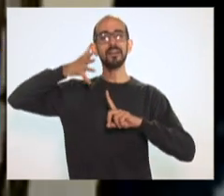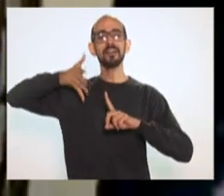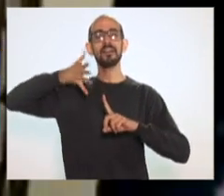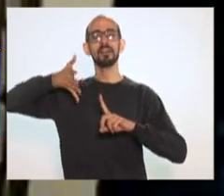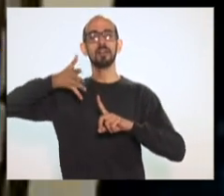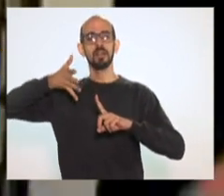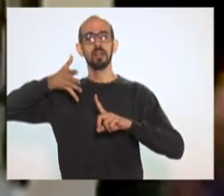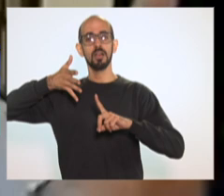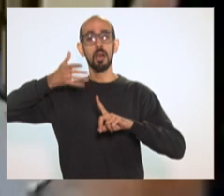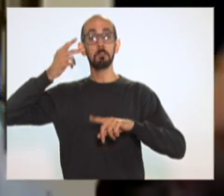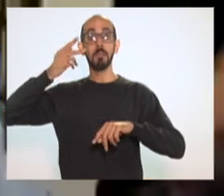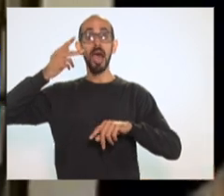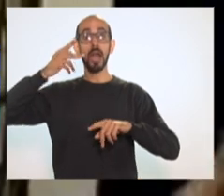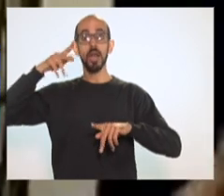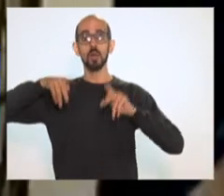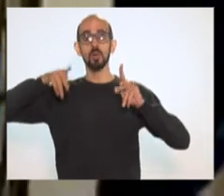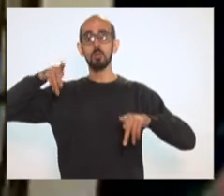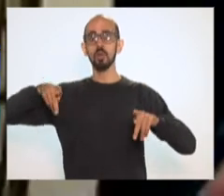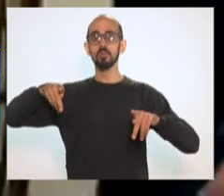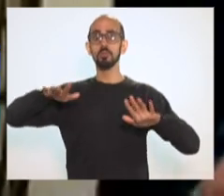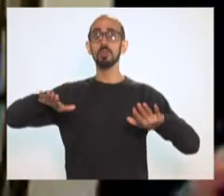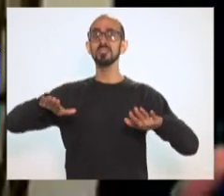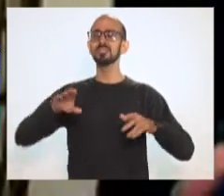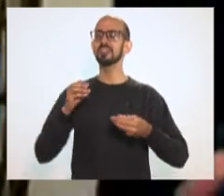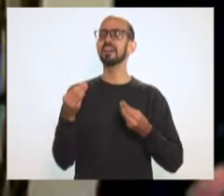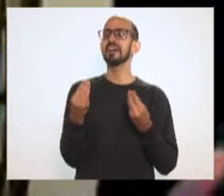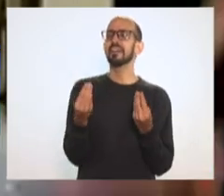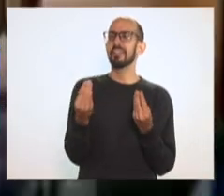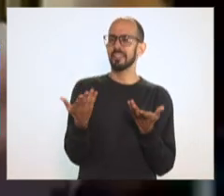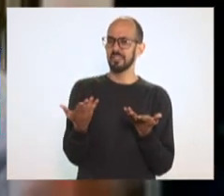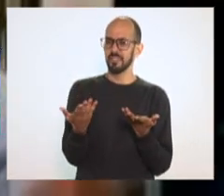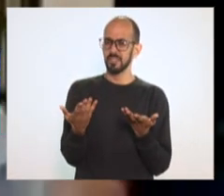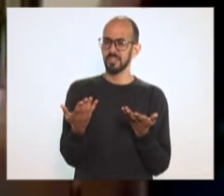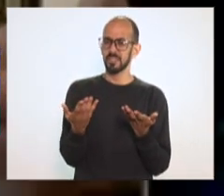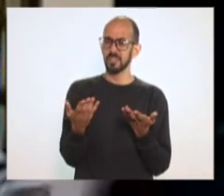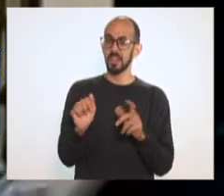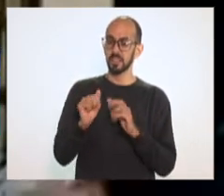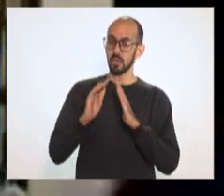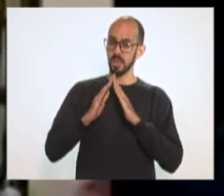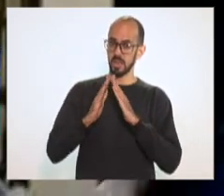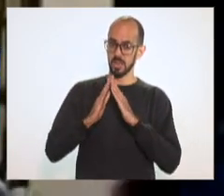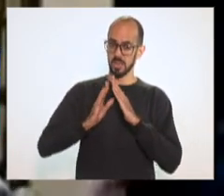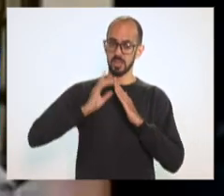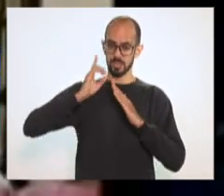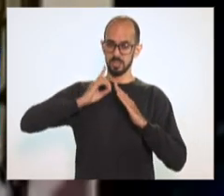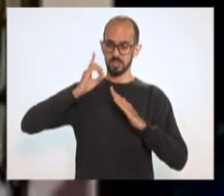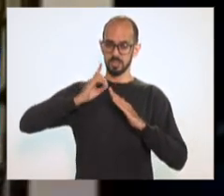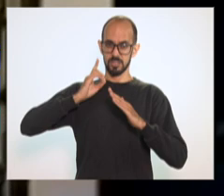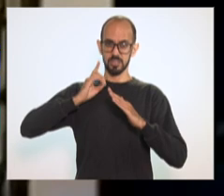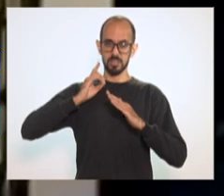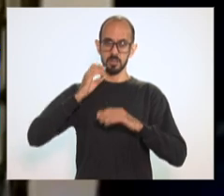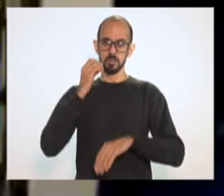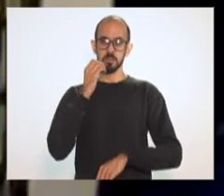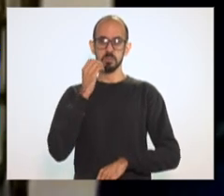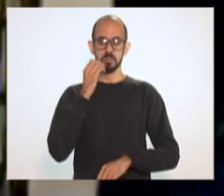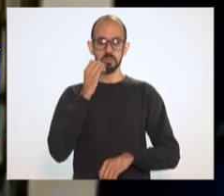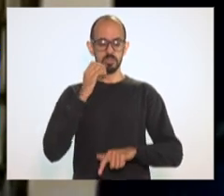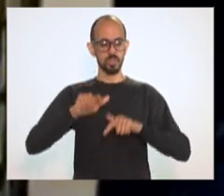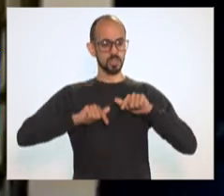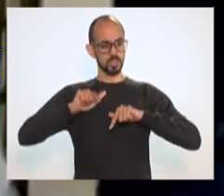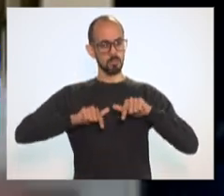a própria Assembleia Legislativa eu acho que ela deveria trabalhar mais